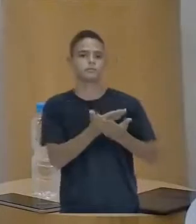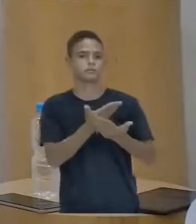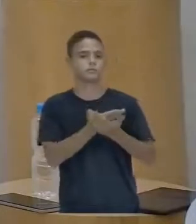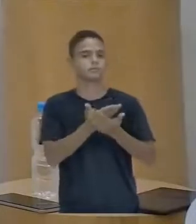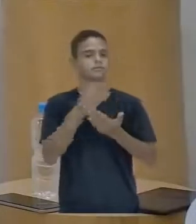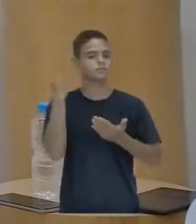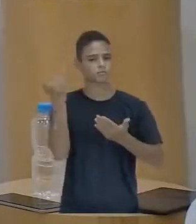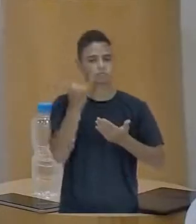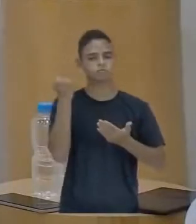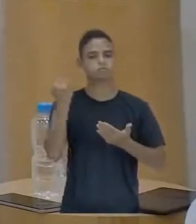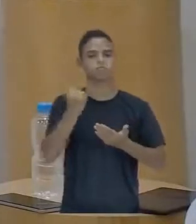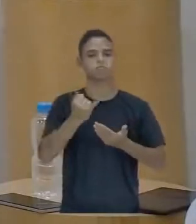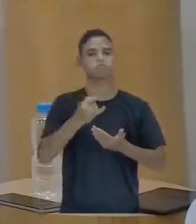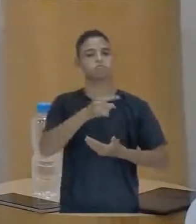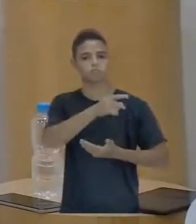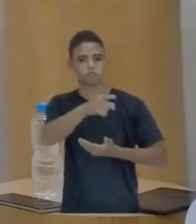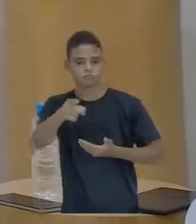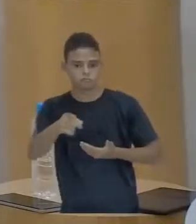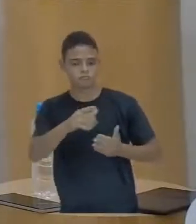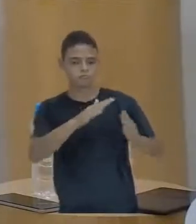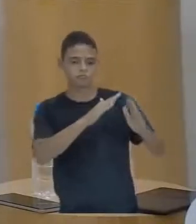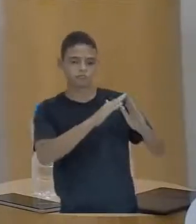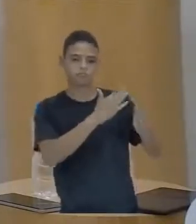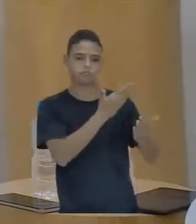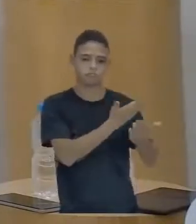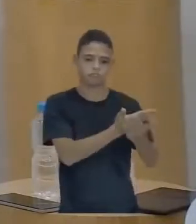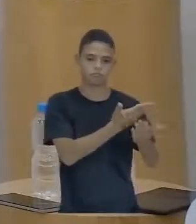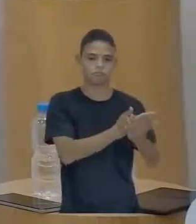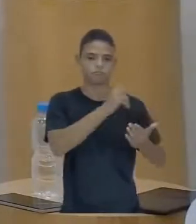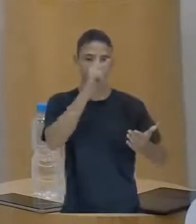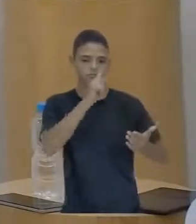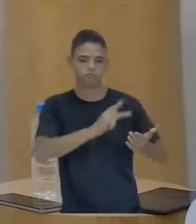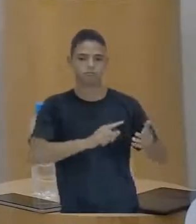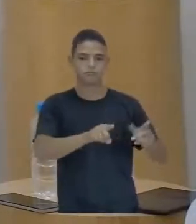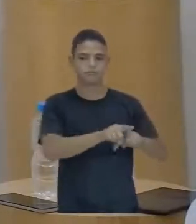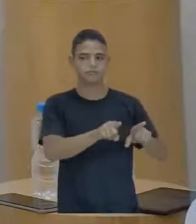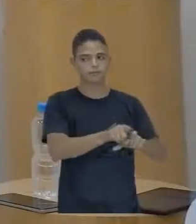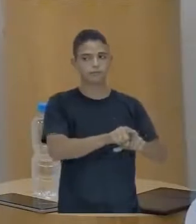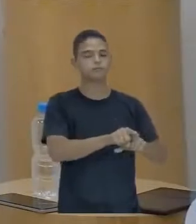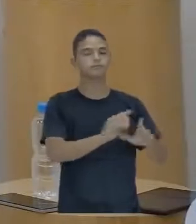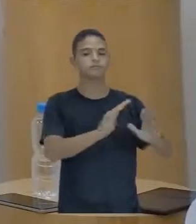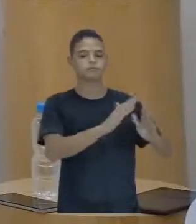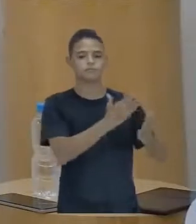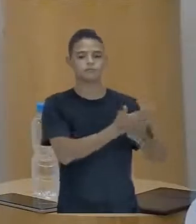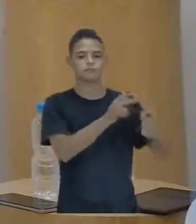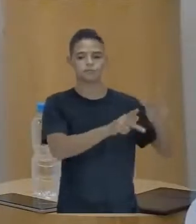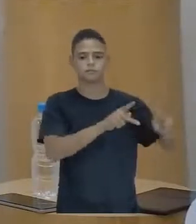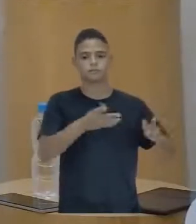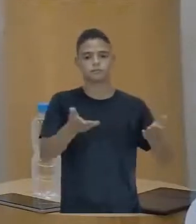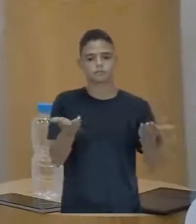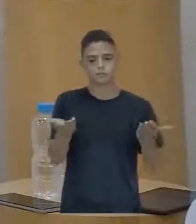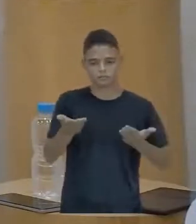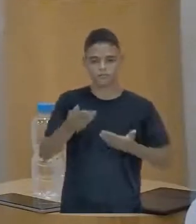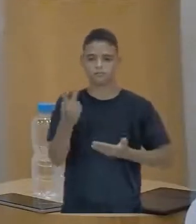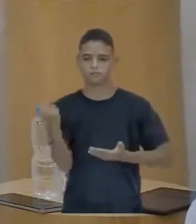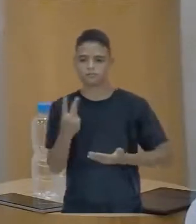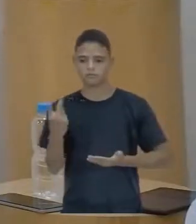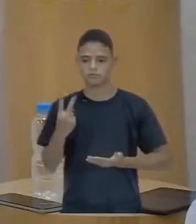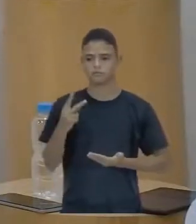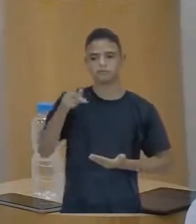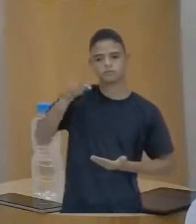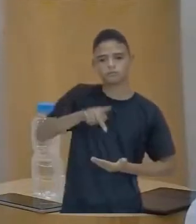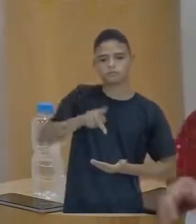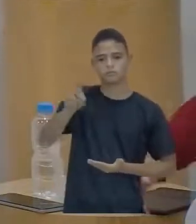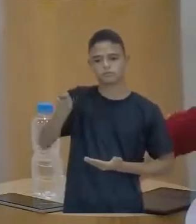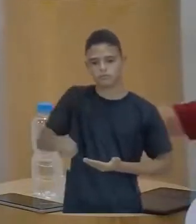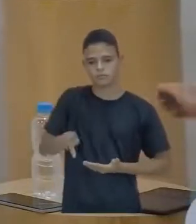era de escola particular, está chegando na escola pública, às vezes você ligou no canal, tá vendo? Eu sou o professor Mauro Marcel, professora Tayana, somos professores de língua portuguesa, a